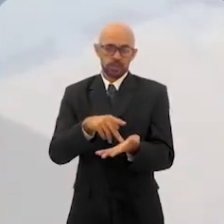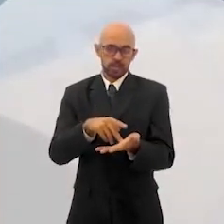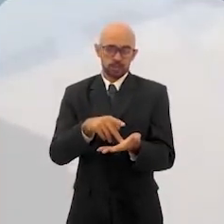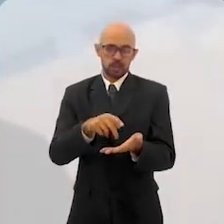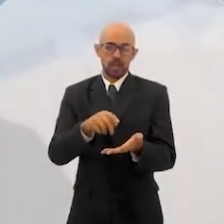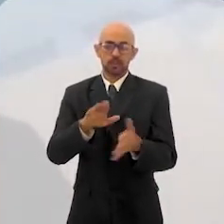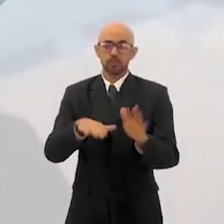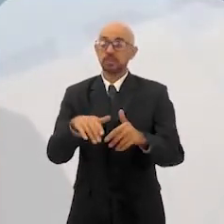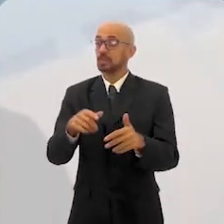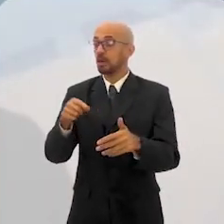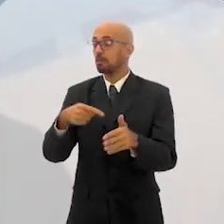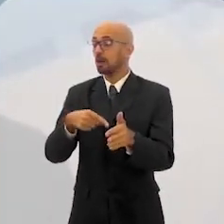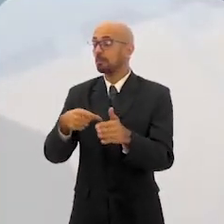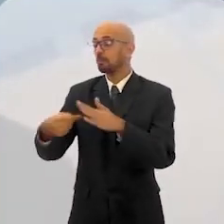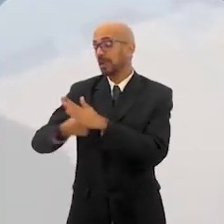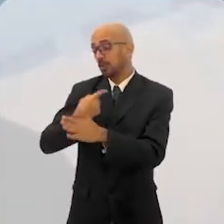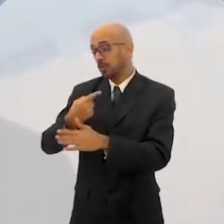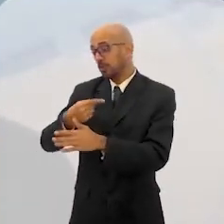que você vai aprender